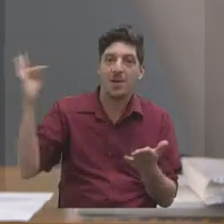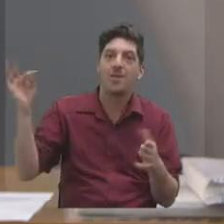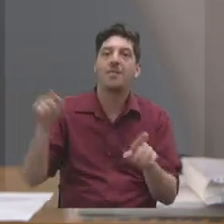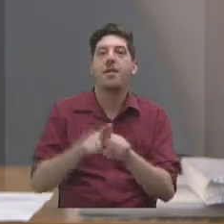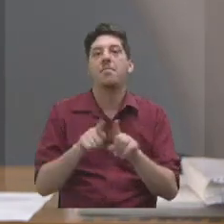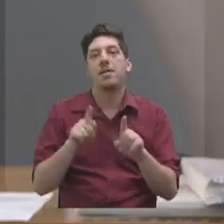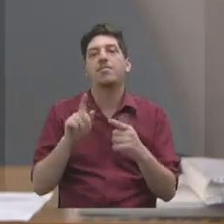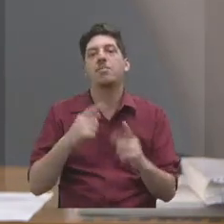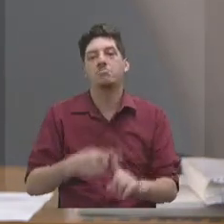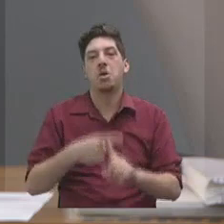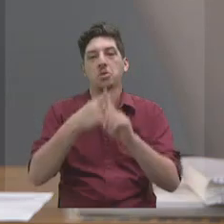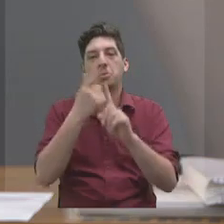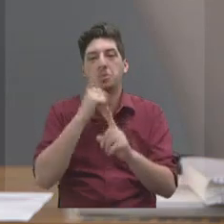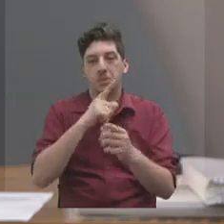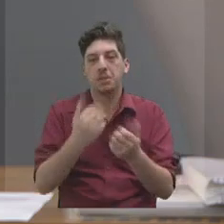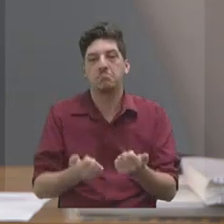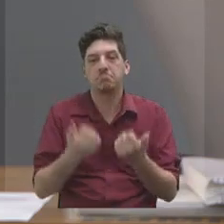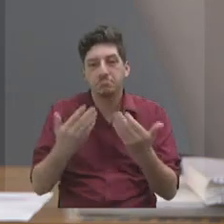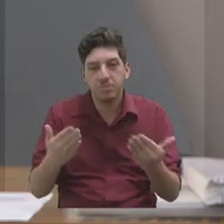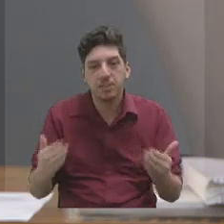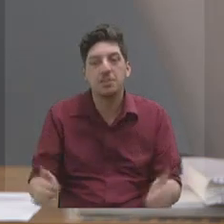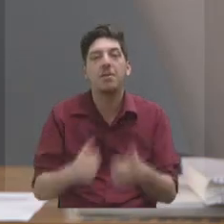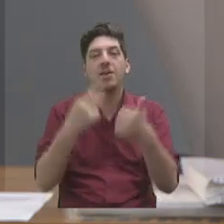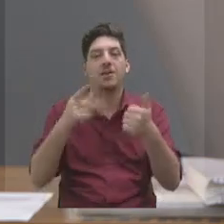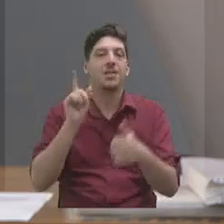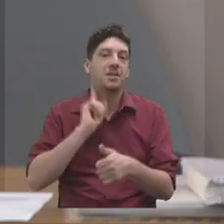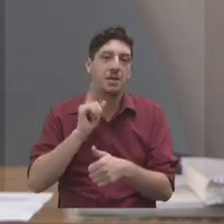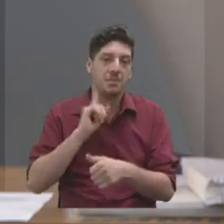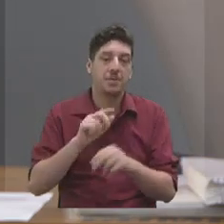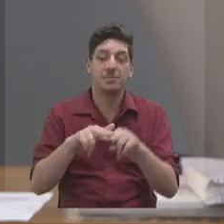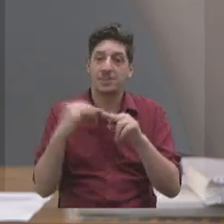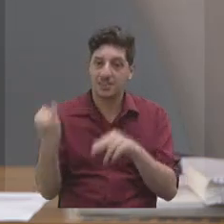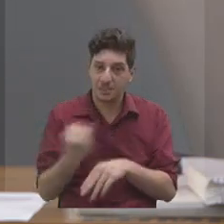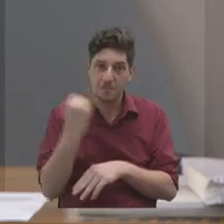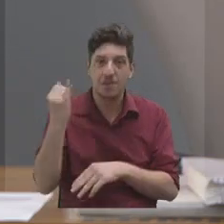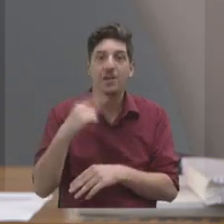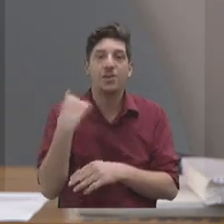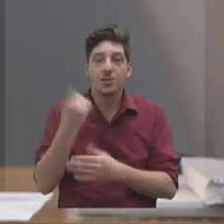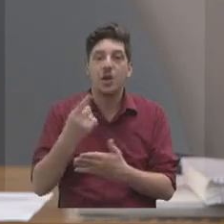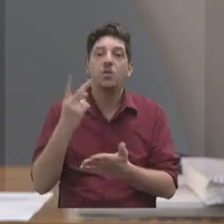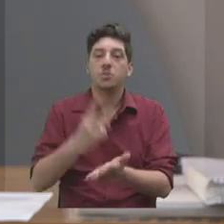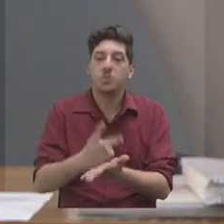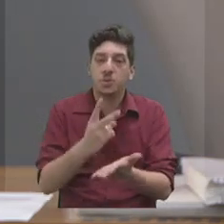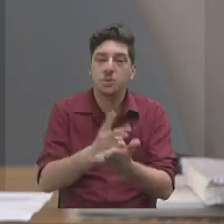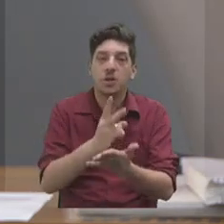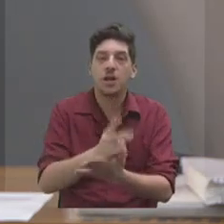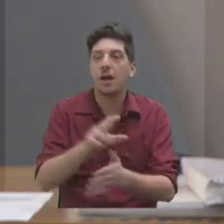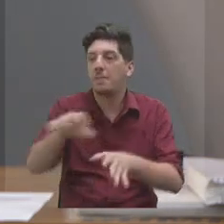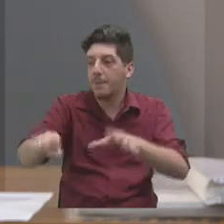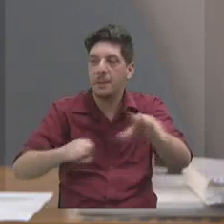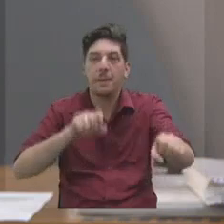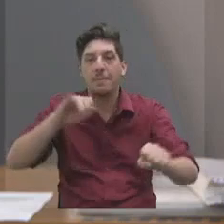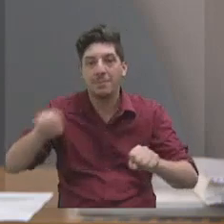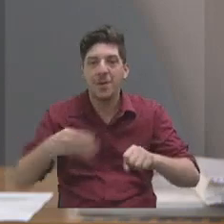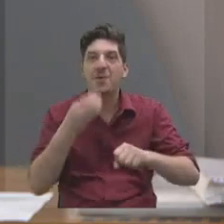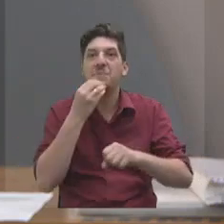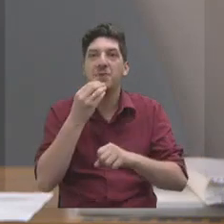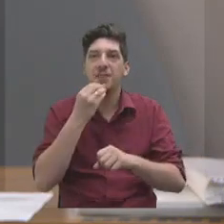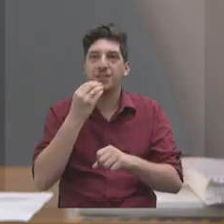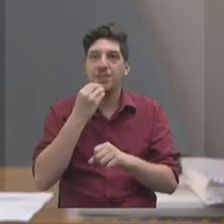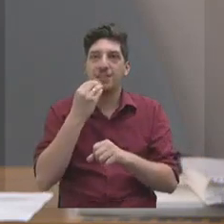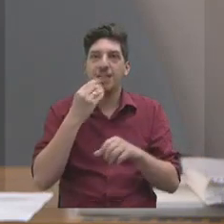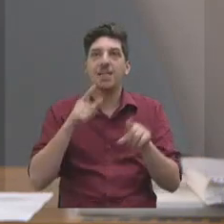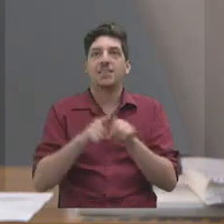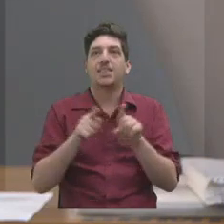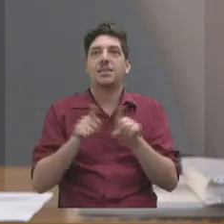benefício ao nosso Estado então é importante não perdemos deputados a janela de oportunidade dessa tratativa e a gente saiu